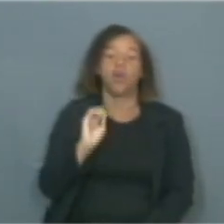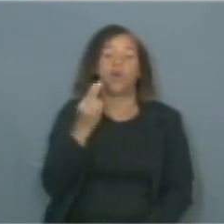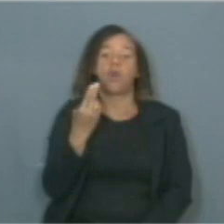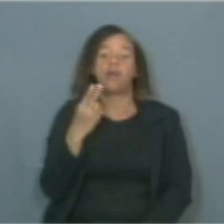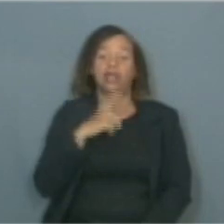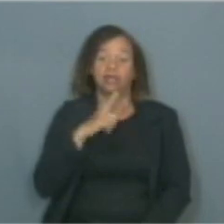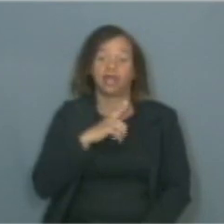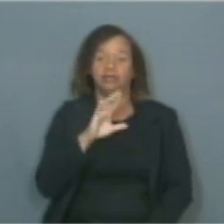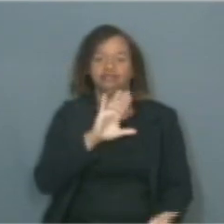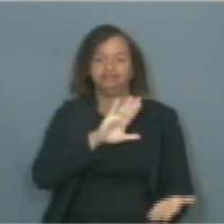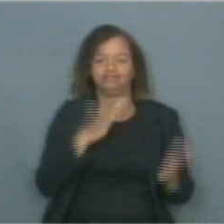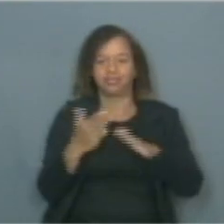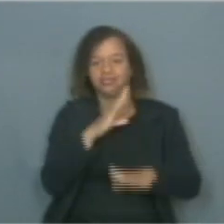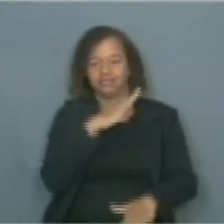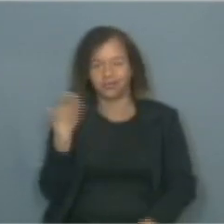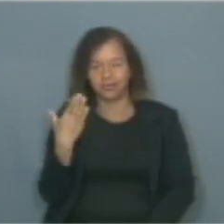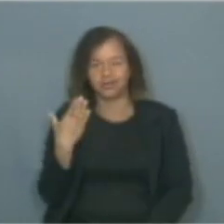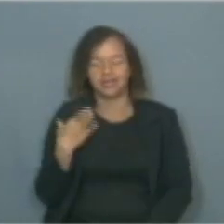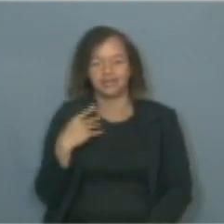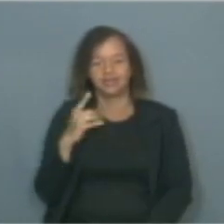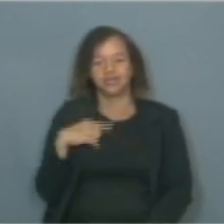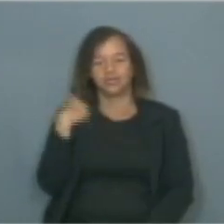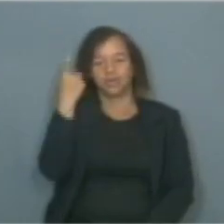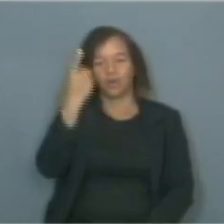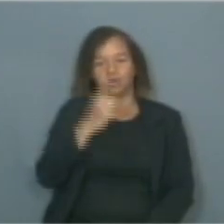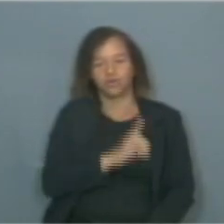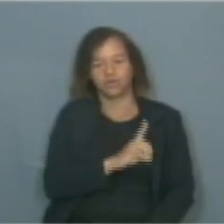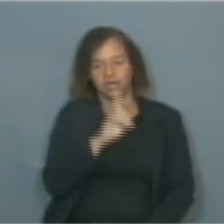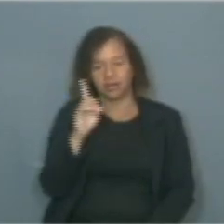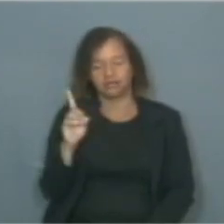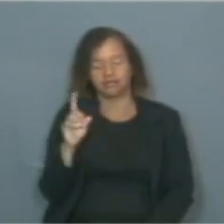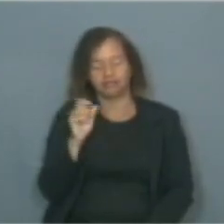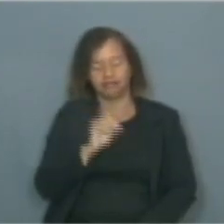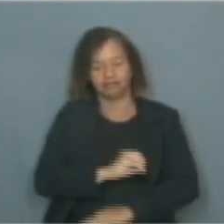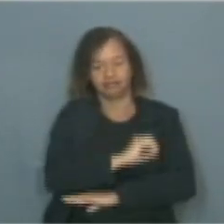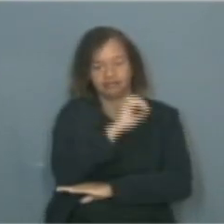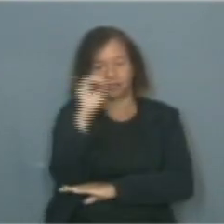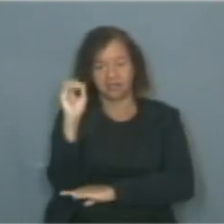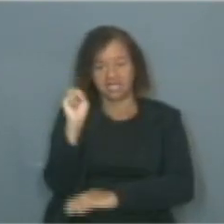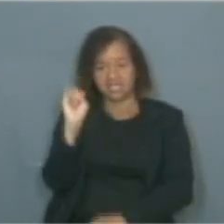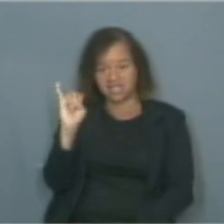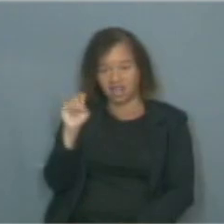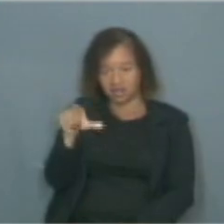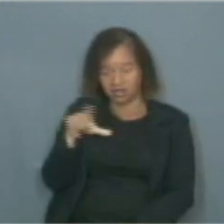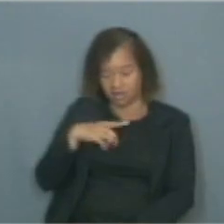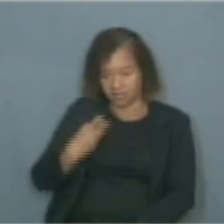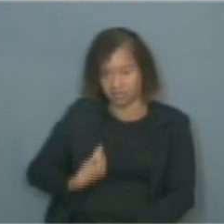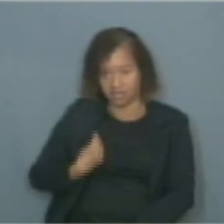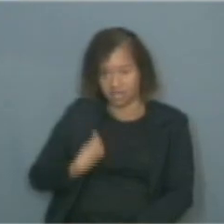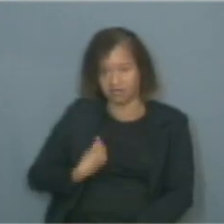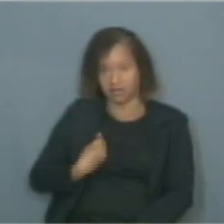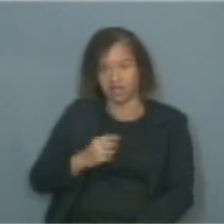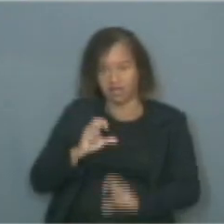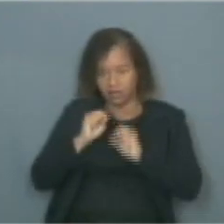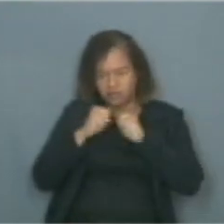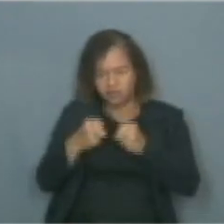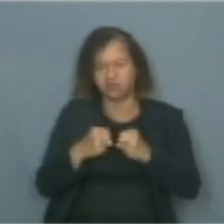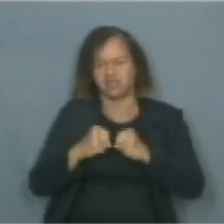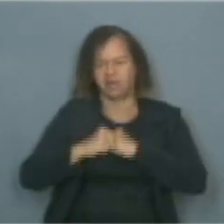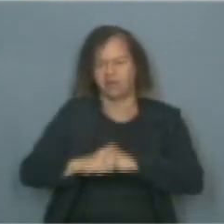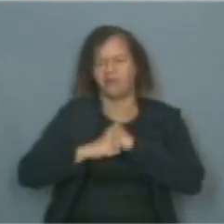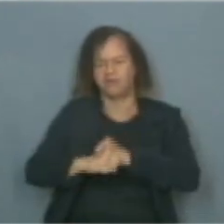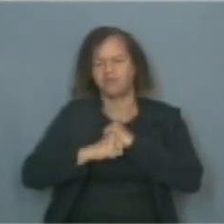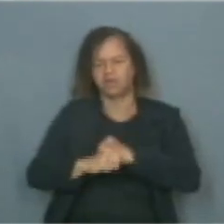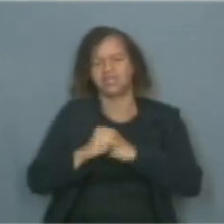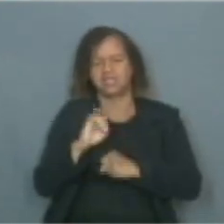o feminicídio? Se espera o dia amanhecer. Se ela tiver vida e forças, ela corre, e se ela